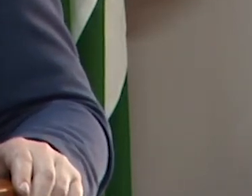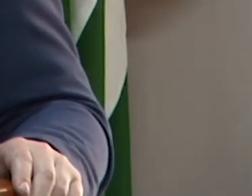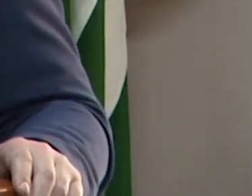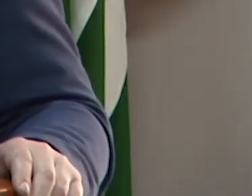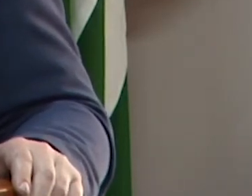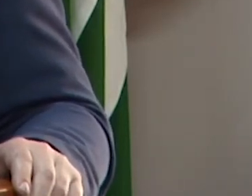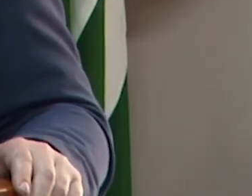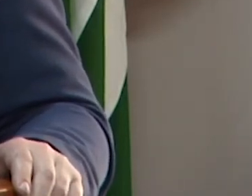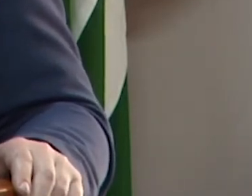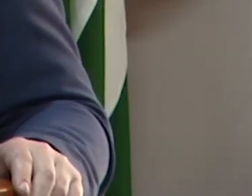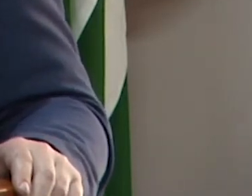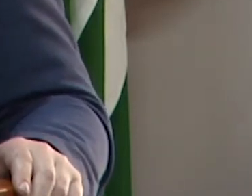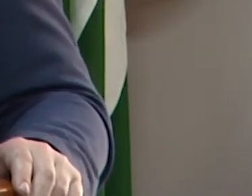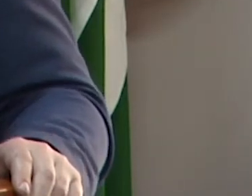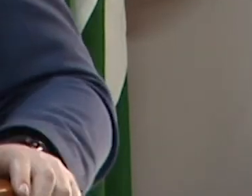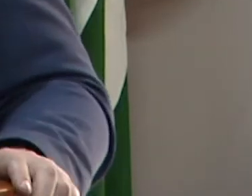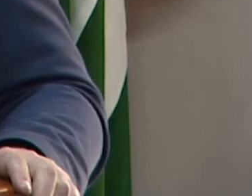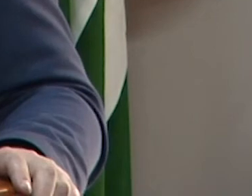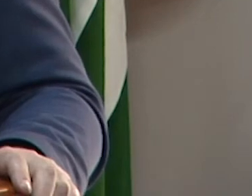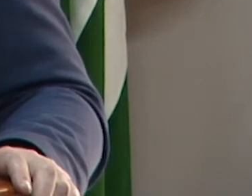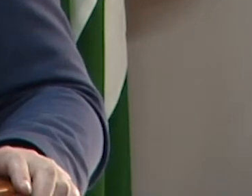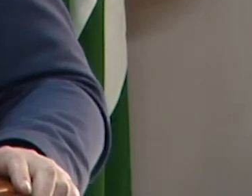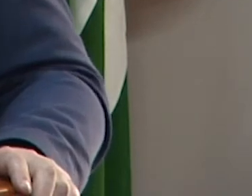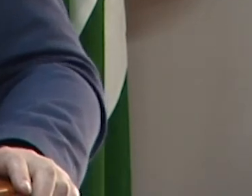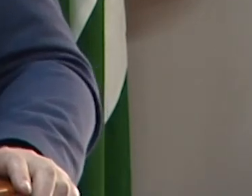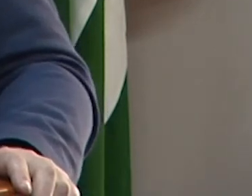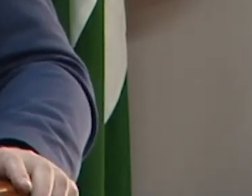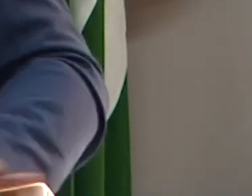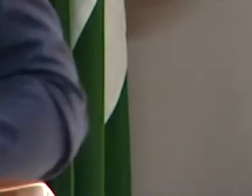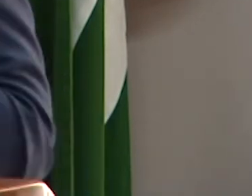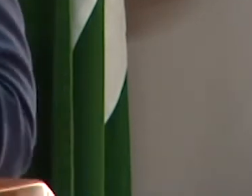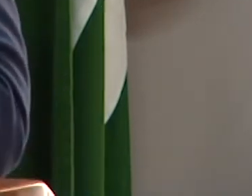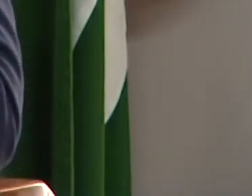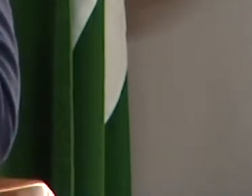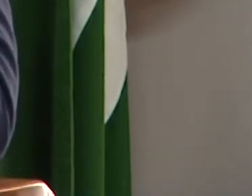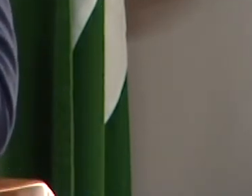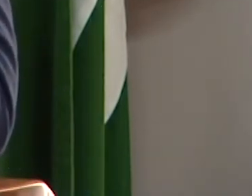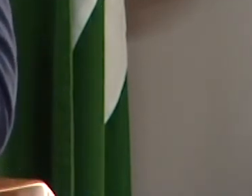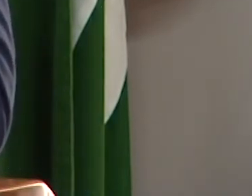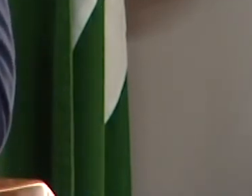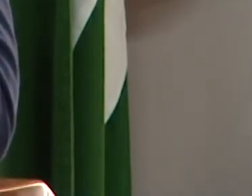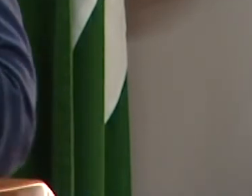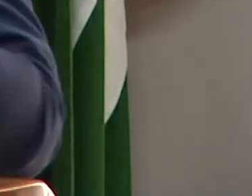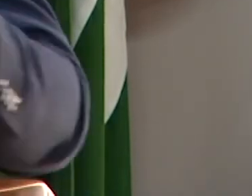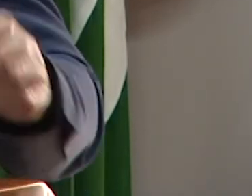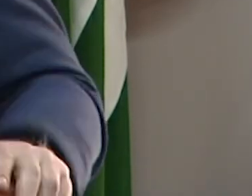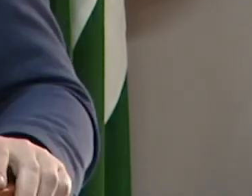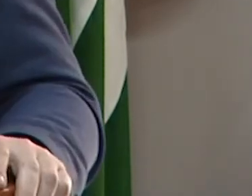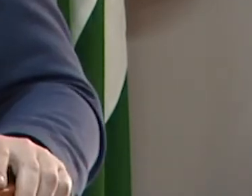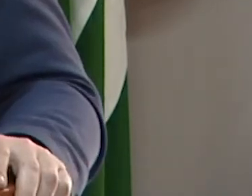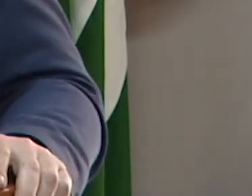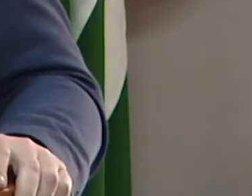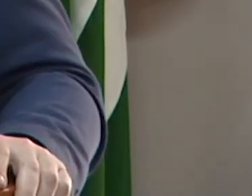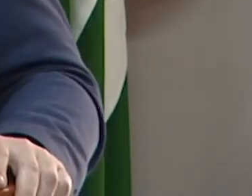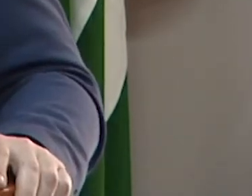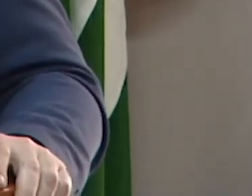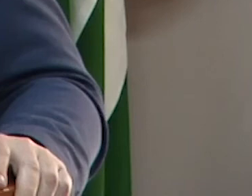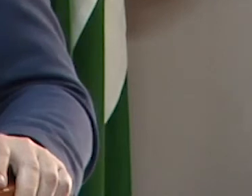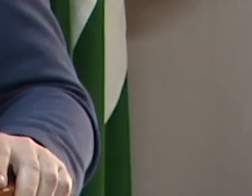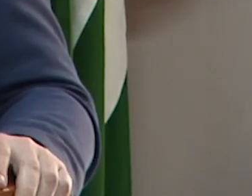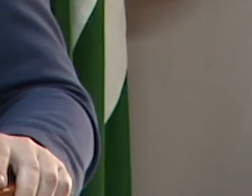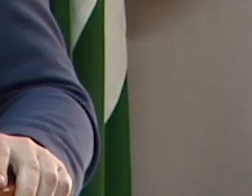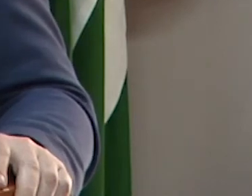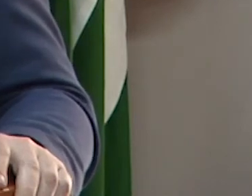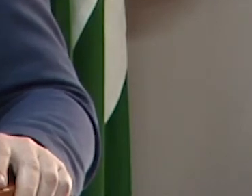da Cruz de Erechim, aos pais, aos estudantes, professores e funcionários. Nos